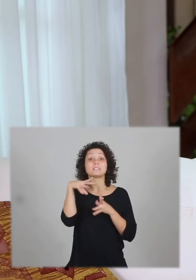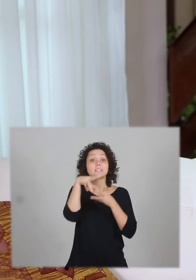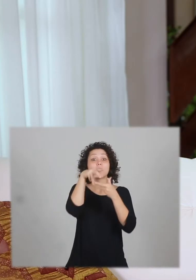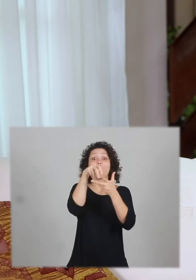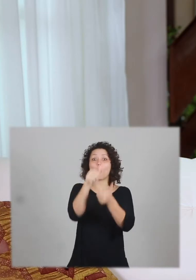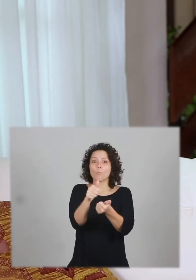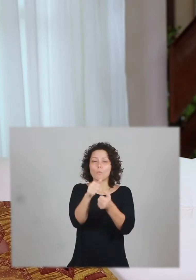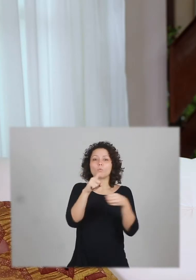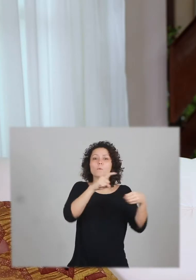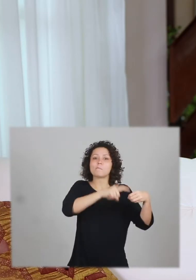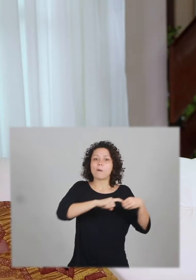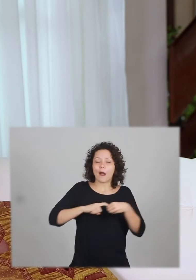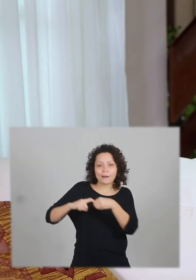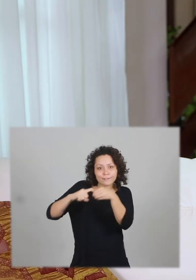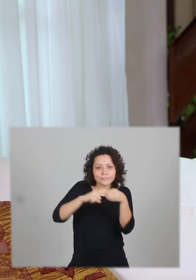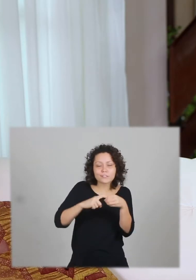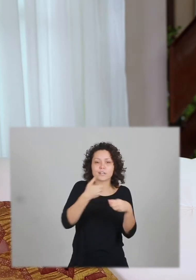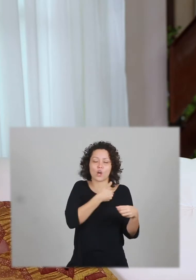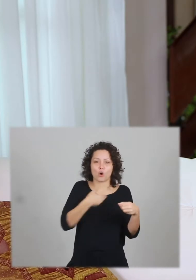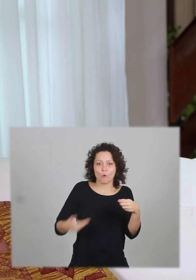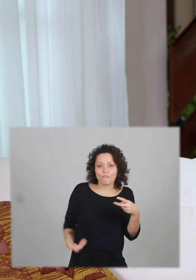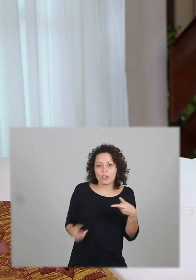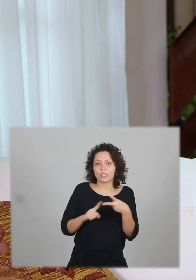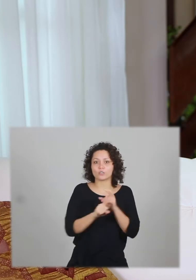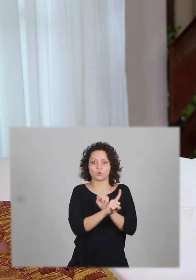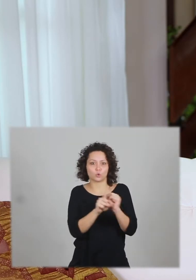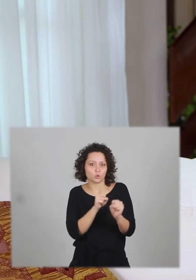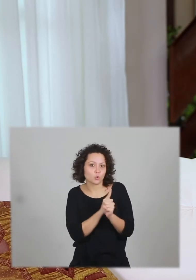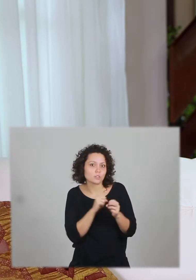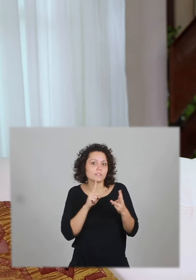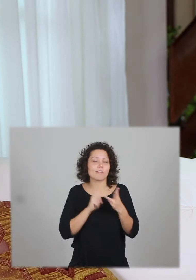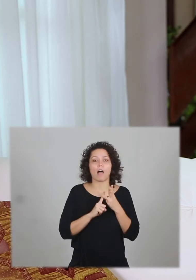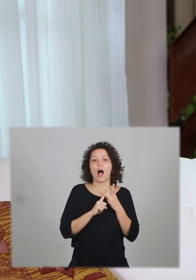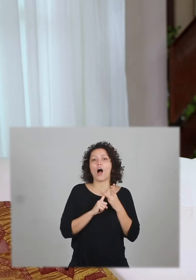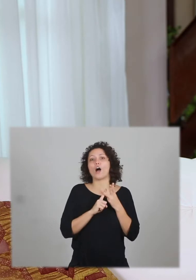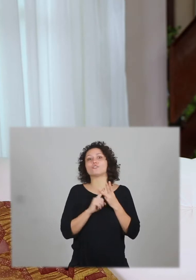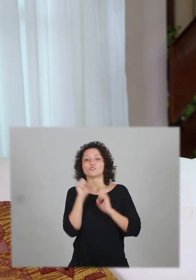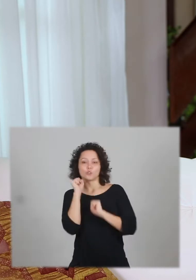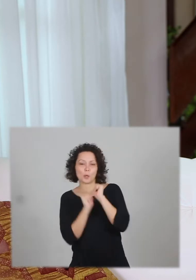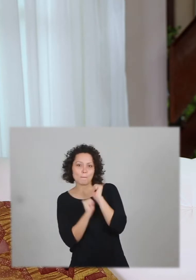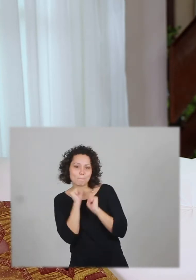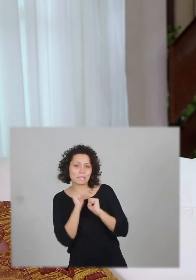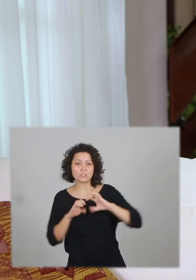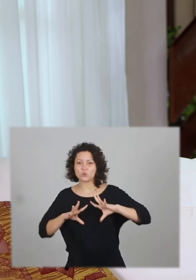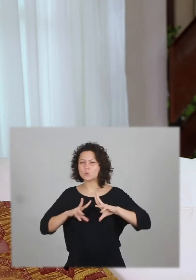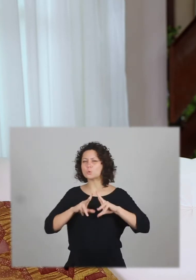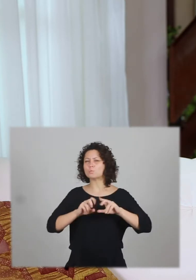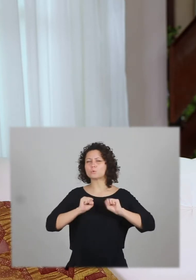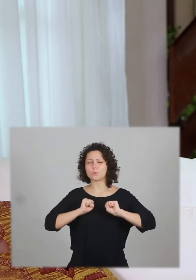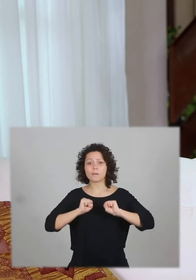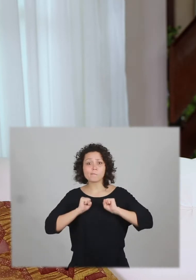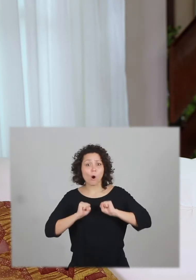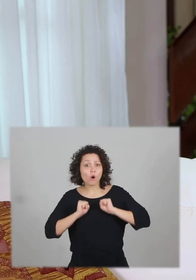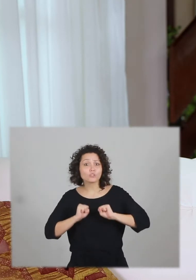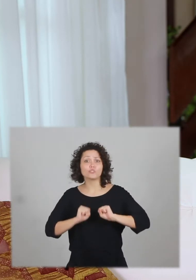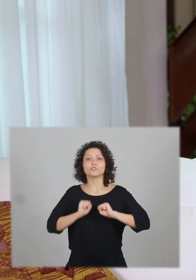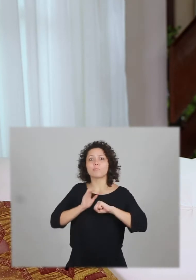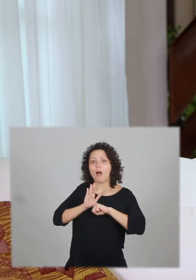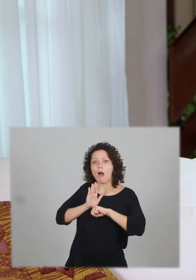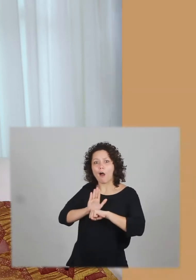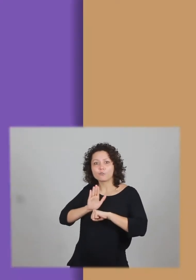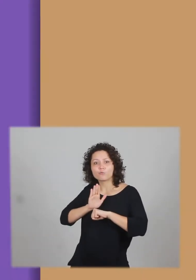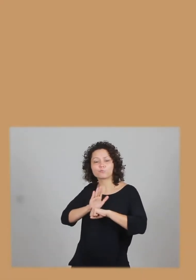reunindo governos, sociedade civil, representantes do setor privado e todos que possam contribuir legitimamente para o desenvolvimento